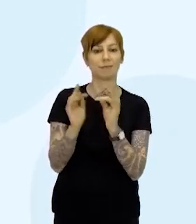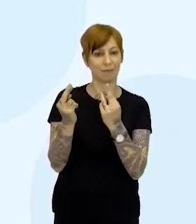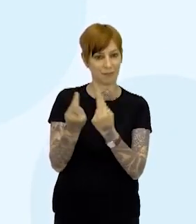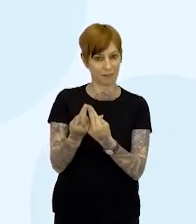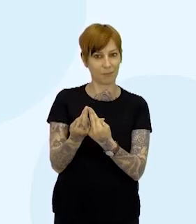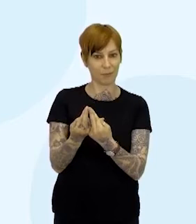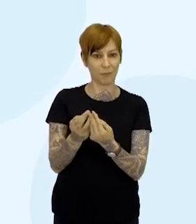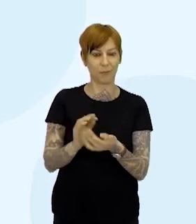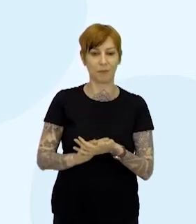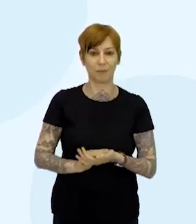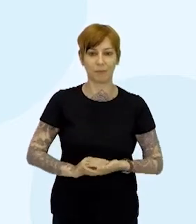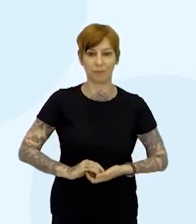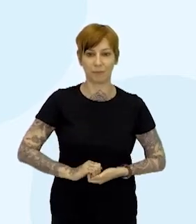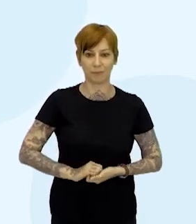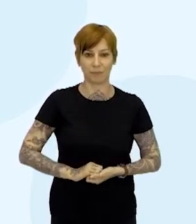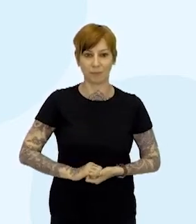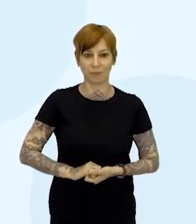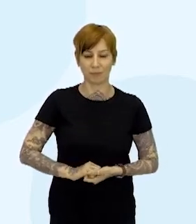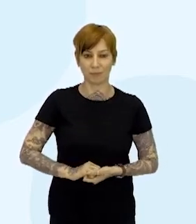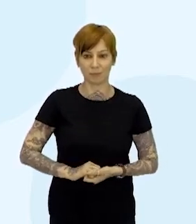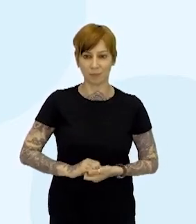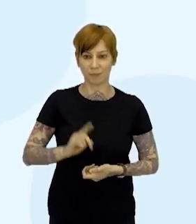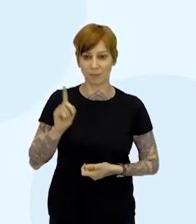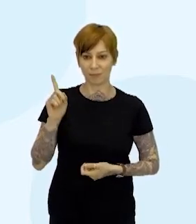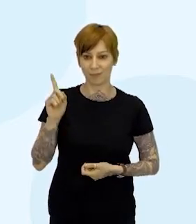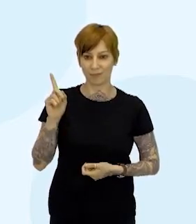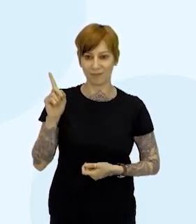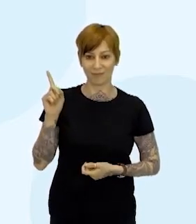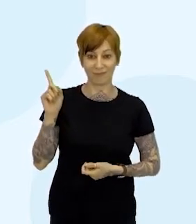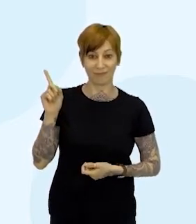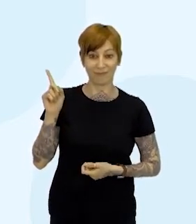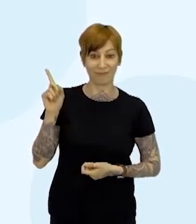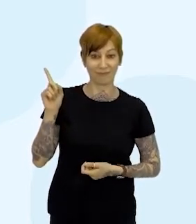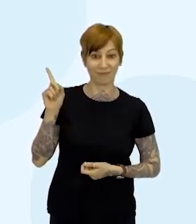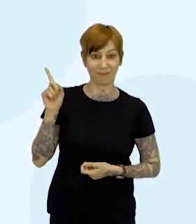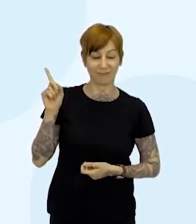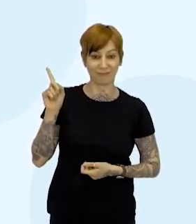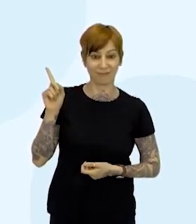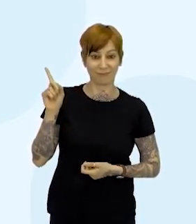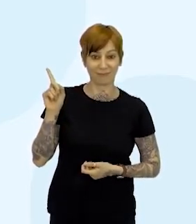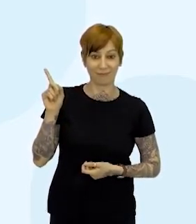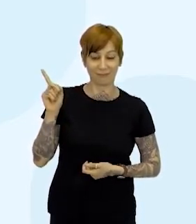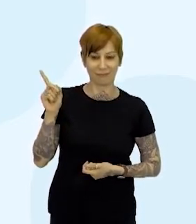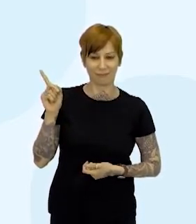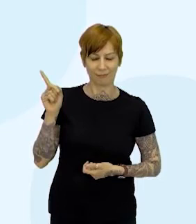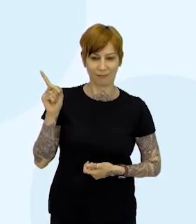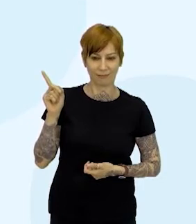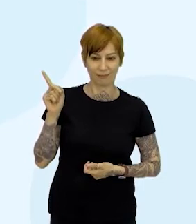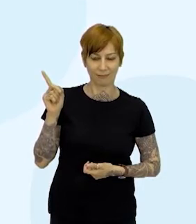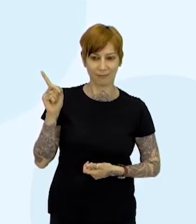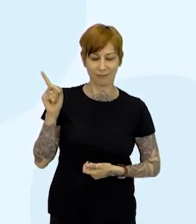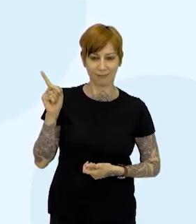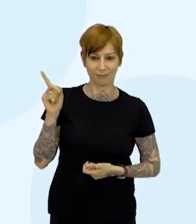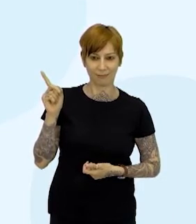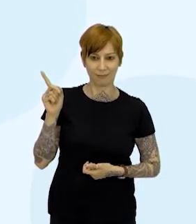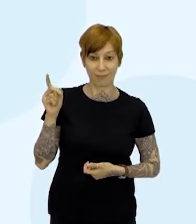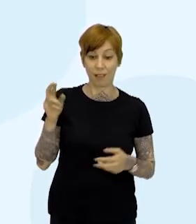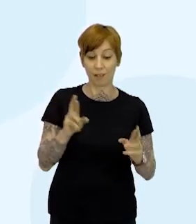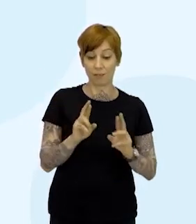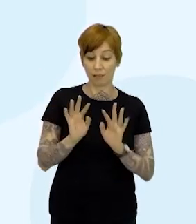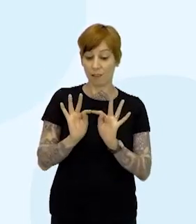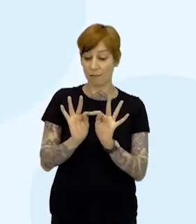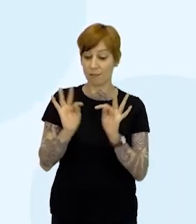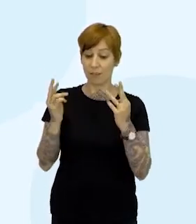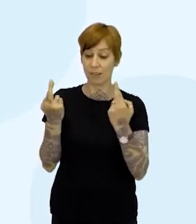referência do caderno do aluno, mas eu acho que tribos urbanas é o termo mais comum, vamos colocar assim, tá? Então, essas tribos urbanas